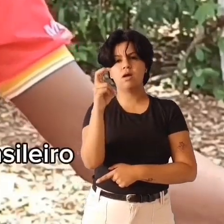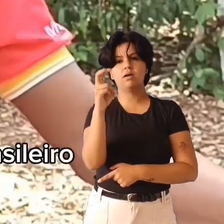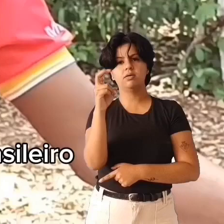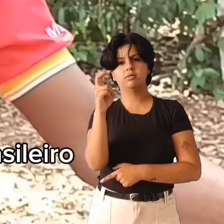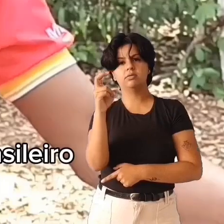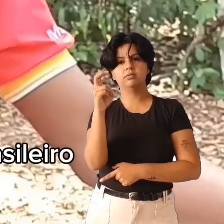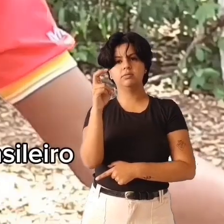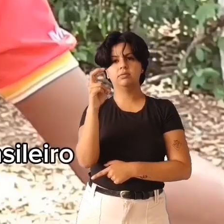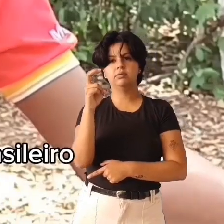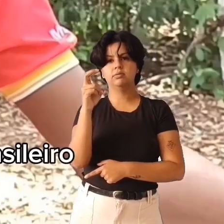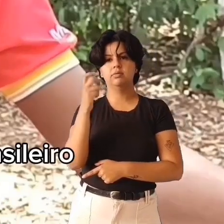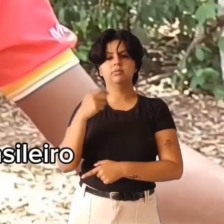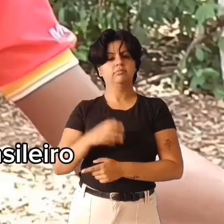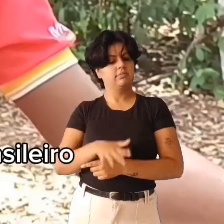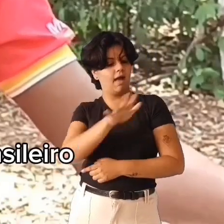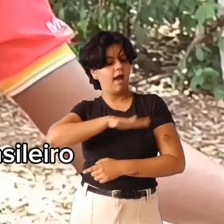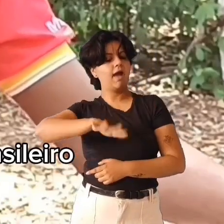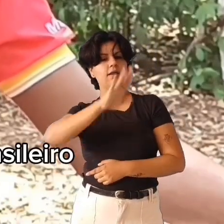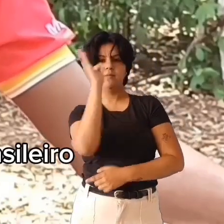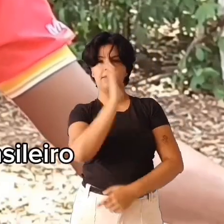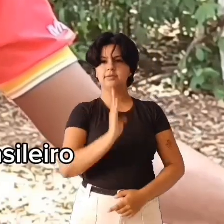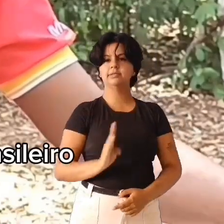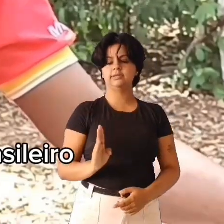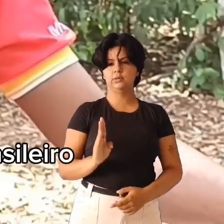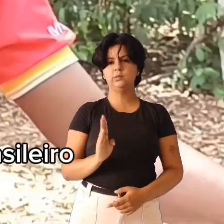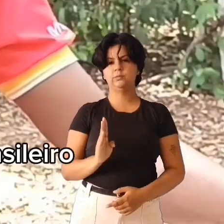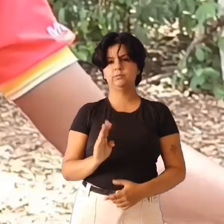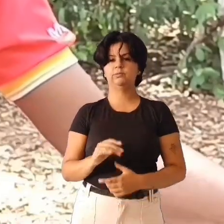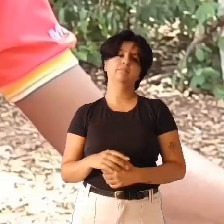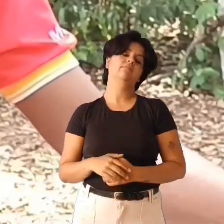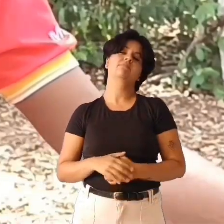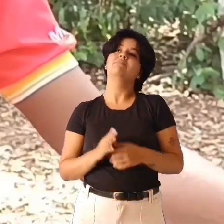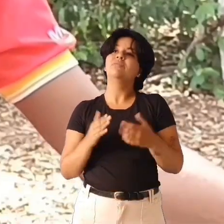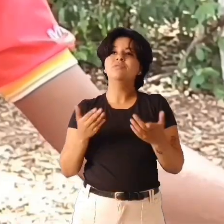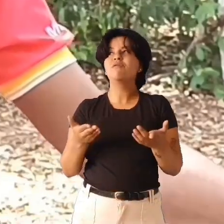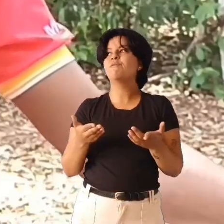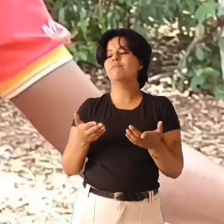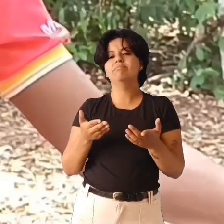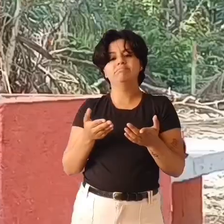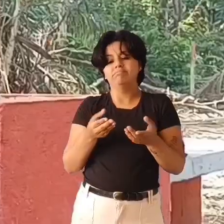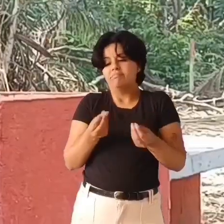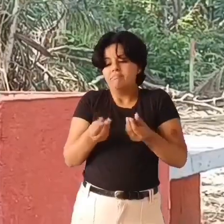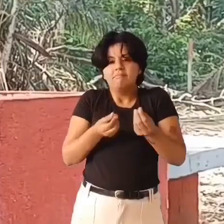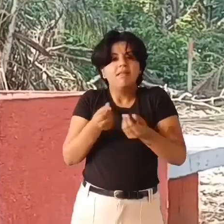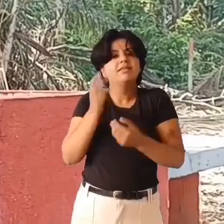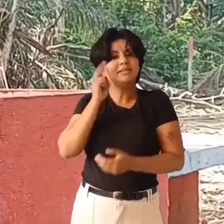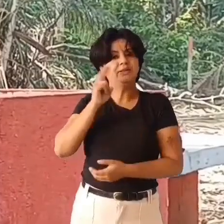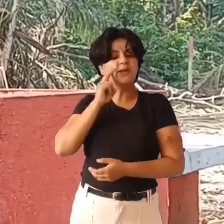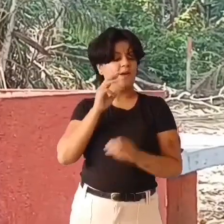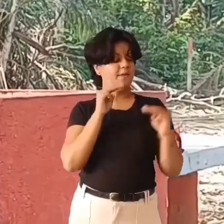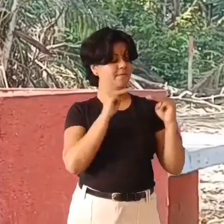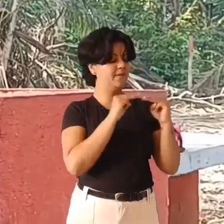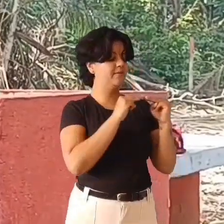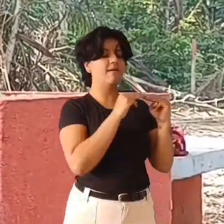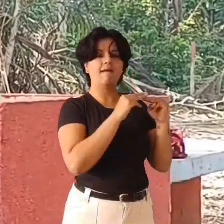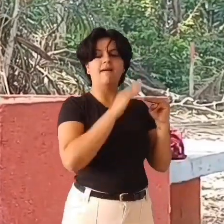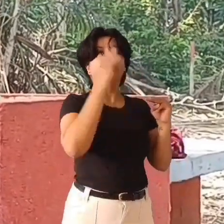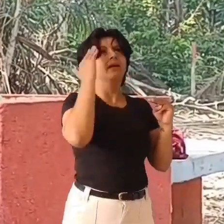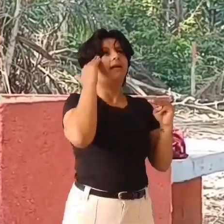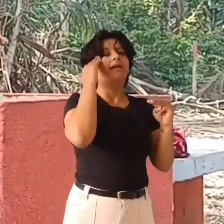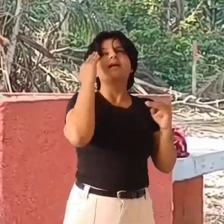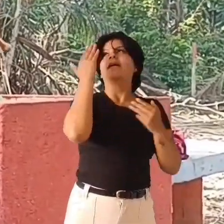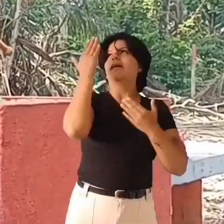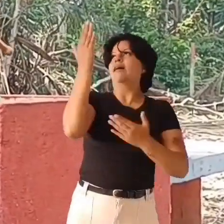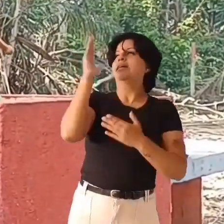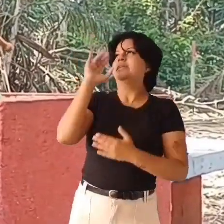questão de mixigenação do povo brasileiro. Então são essas questões, mas agora velho nós temos essa graças a